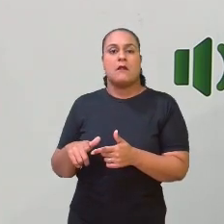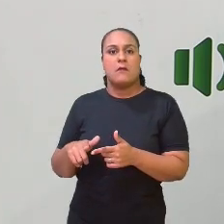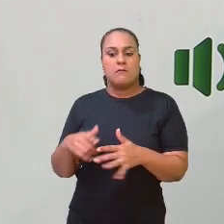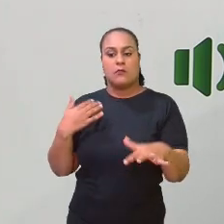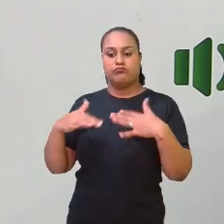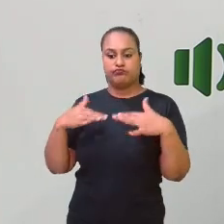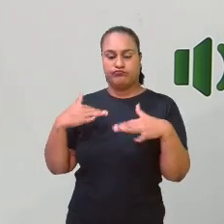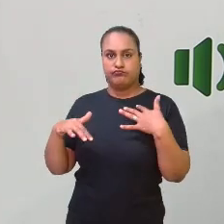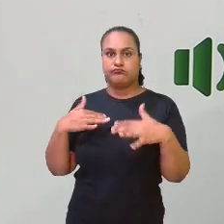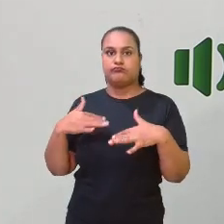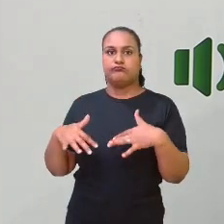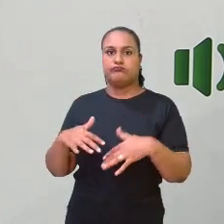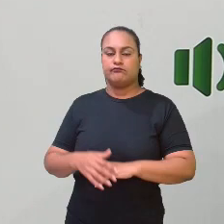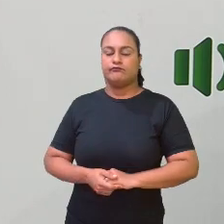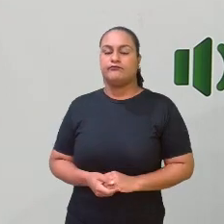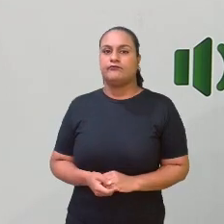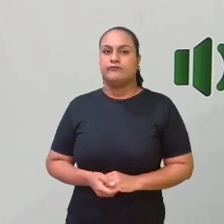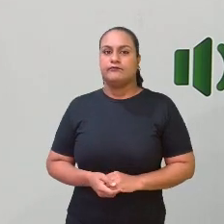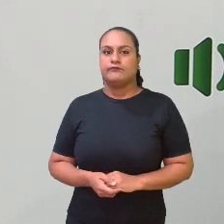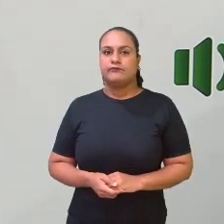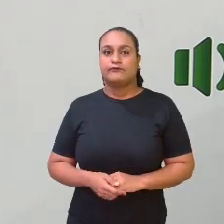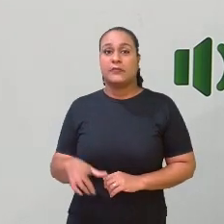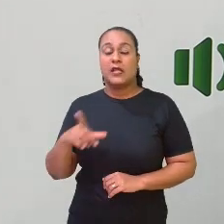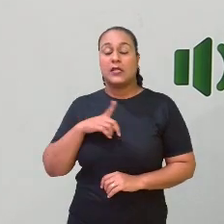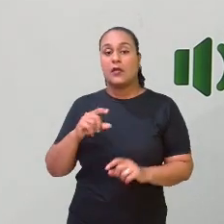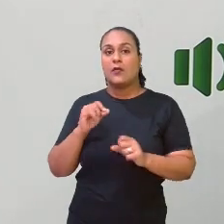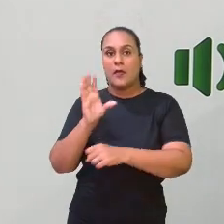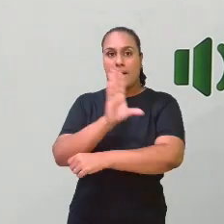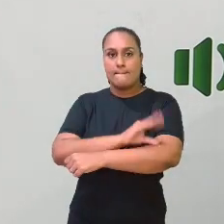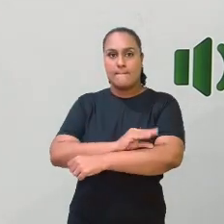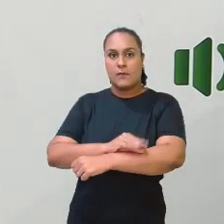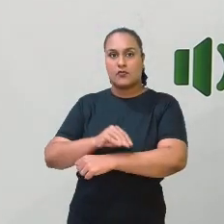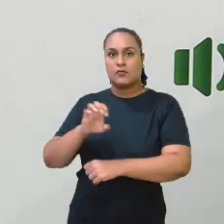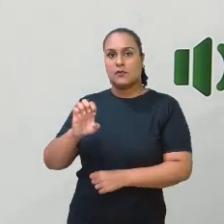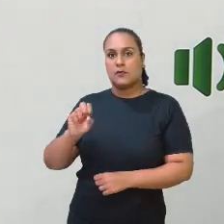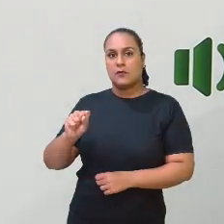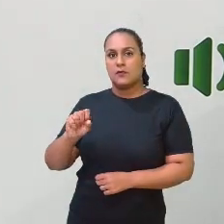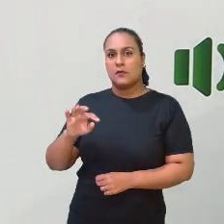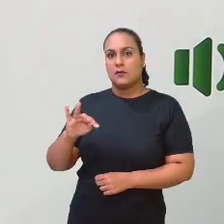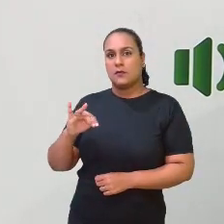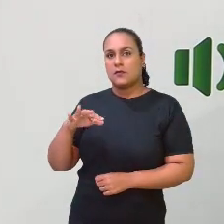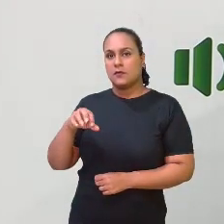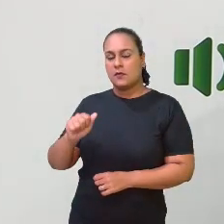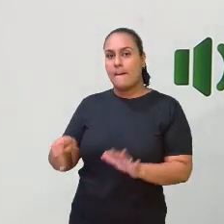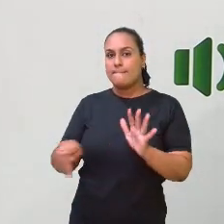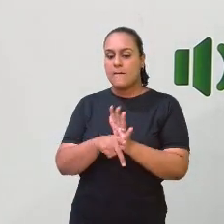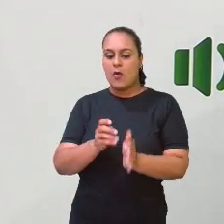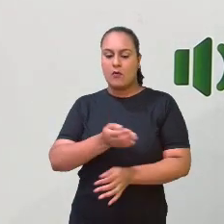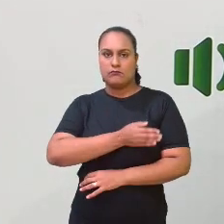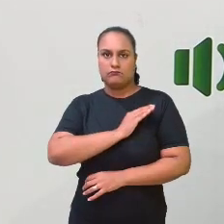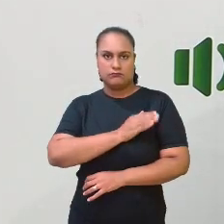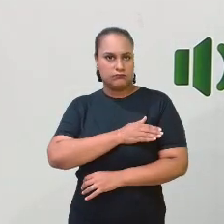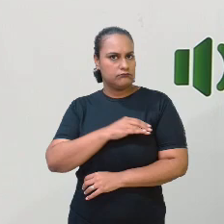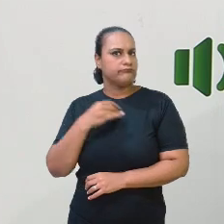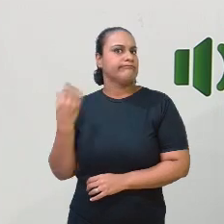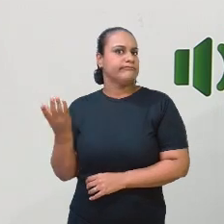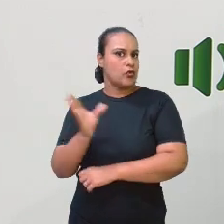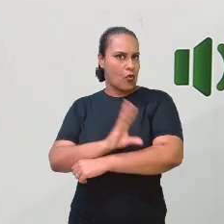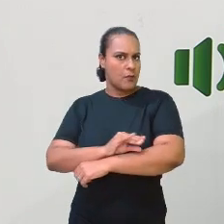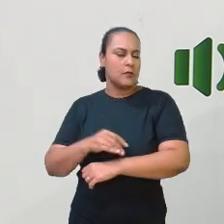tá? A gente tem o músculo estriado cardíaco, músculo essencial,